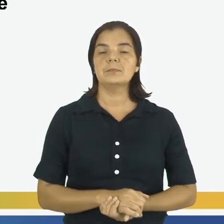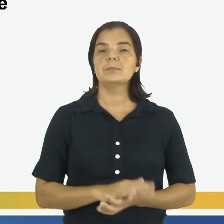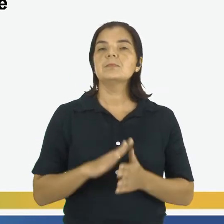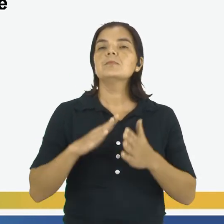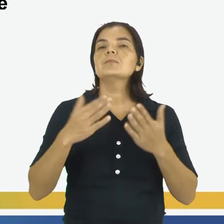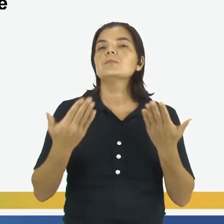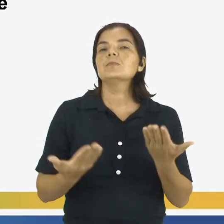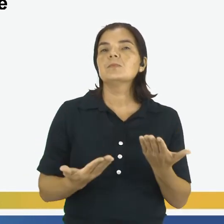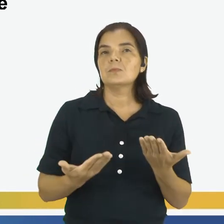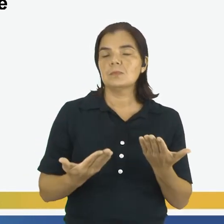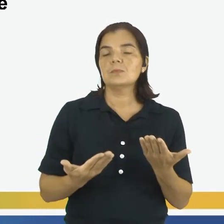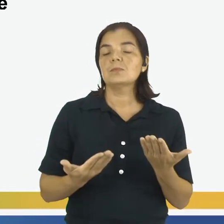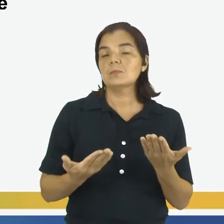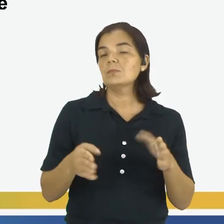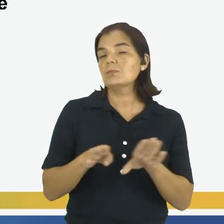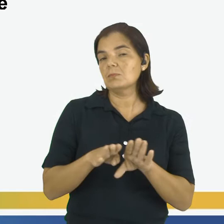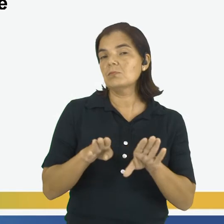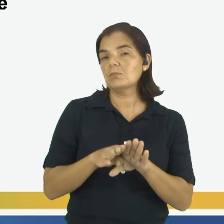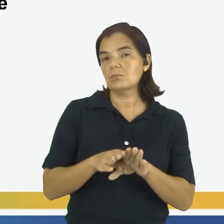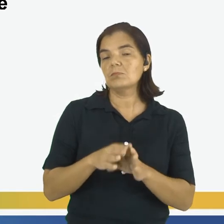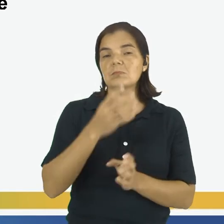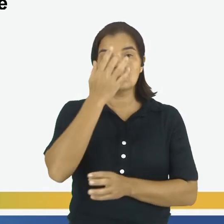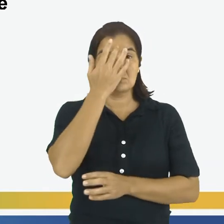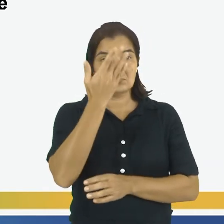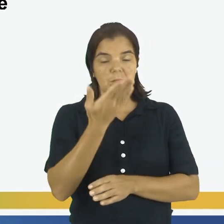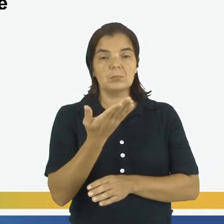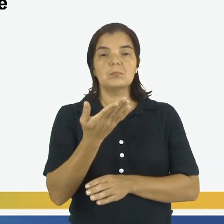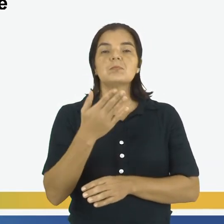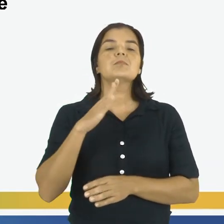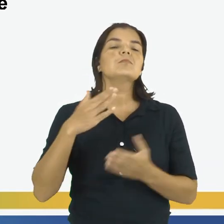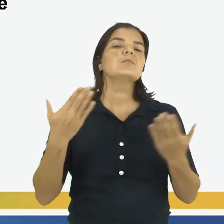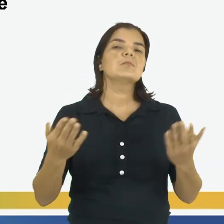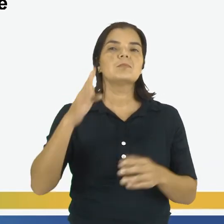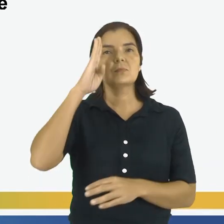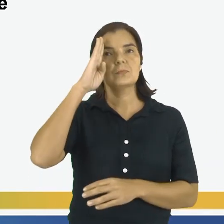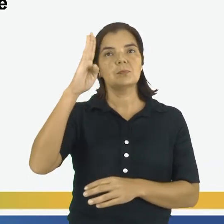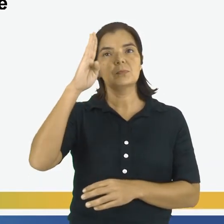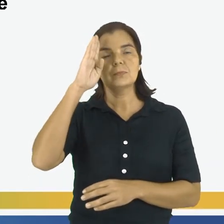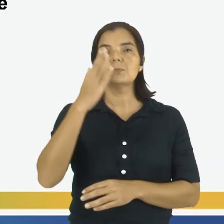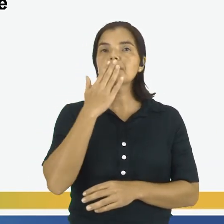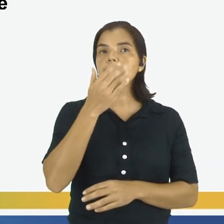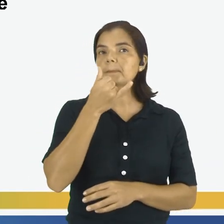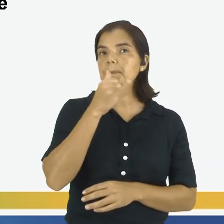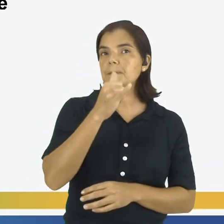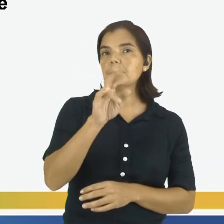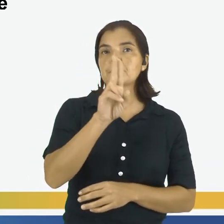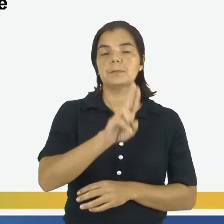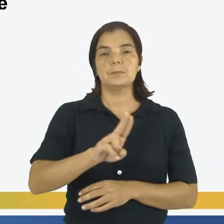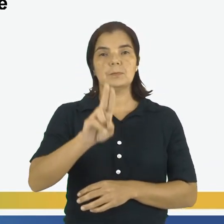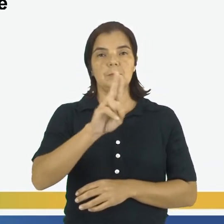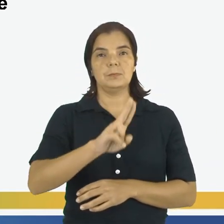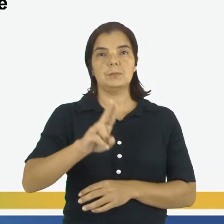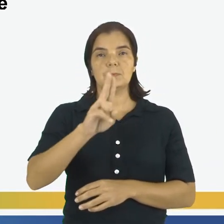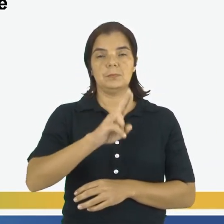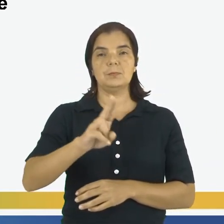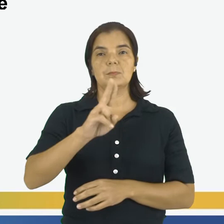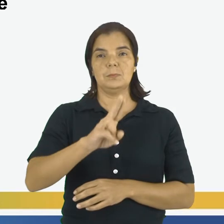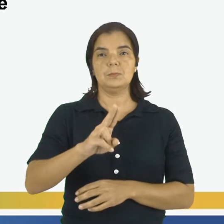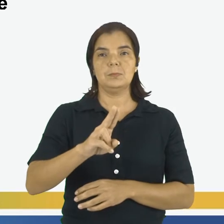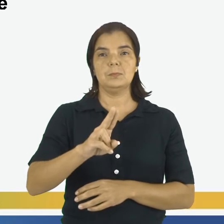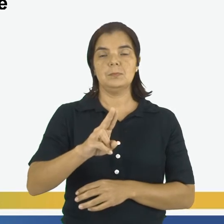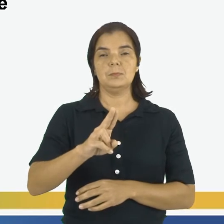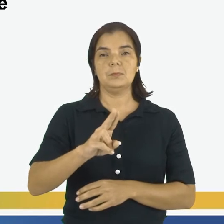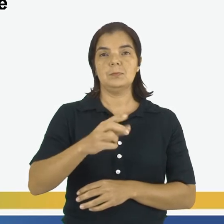7, que também é uma questão bastante fácil. Qual é o principal tipo de energia produzido para